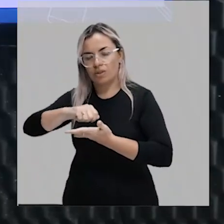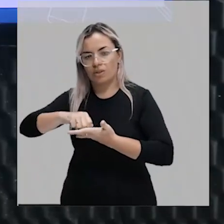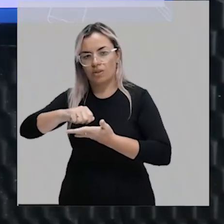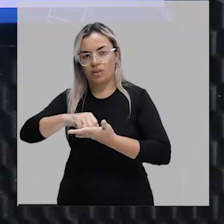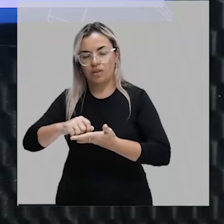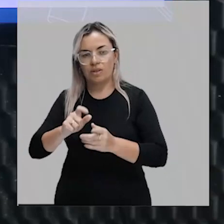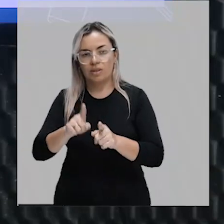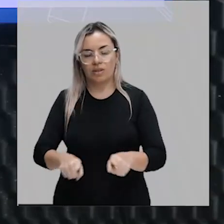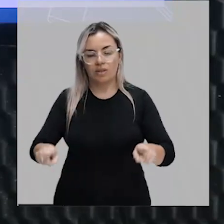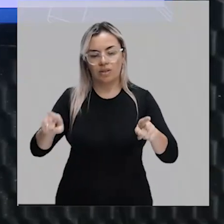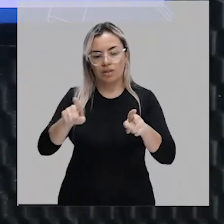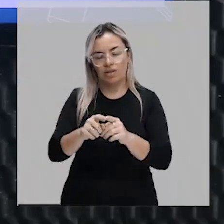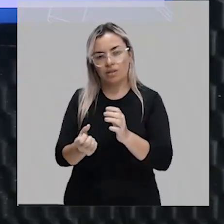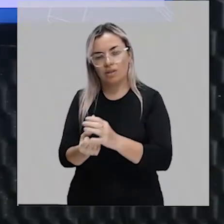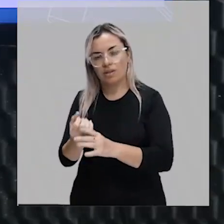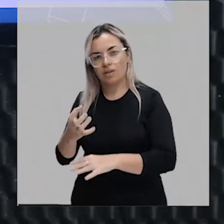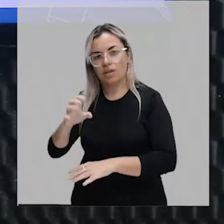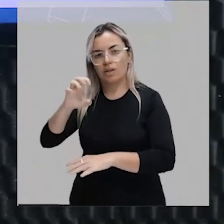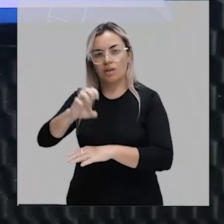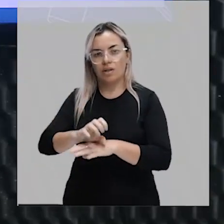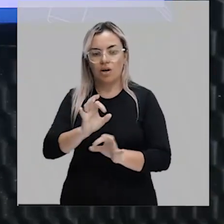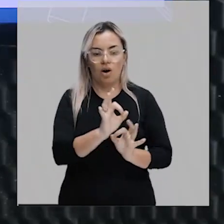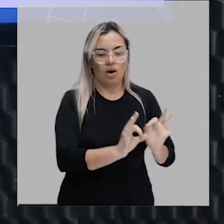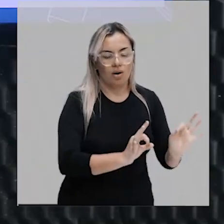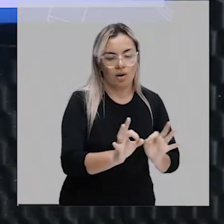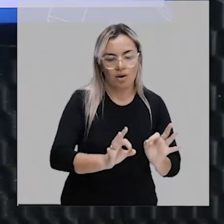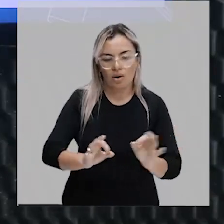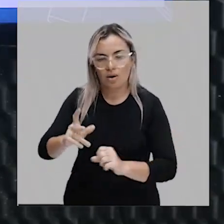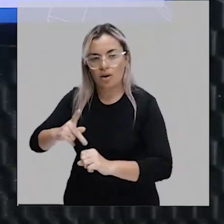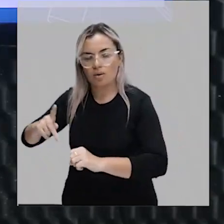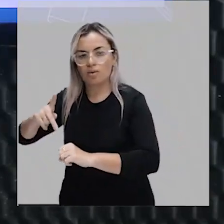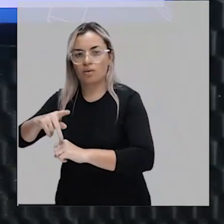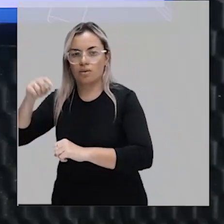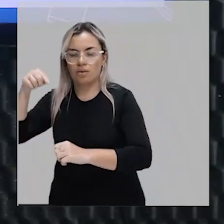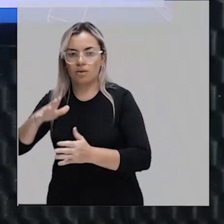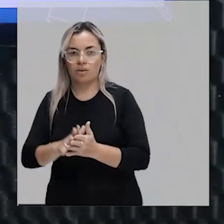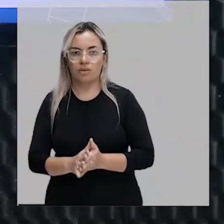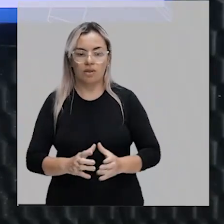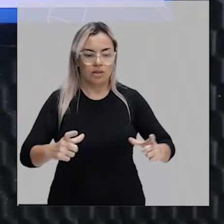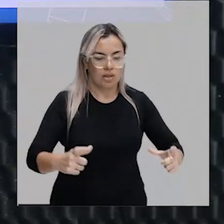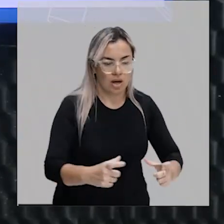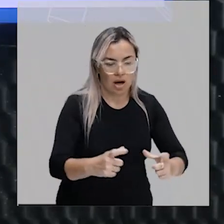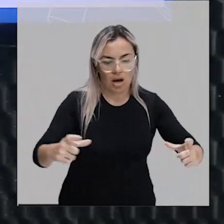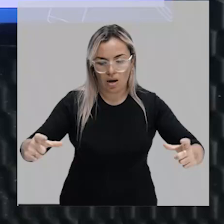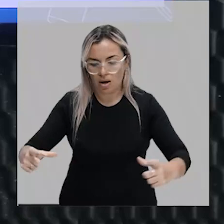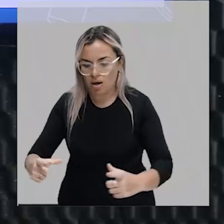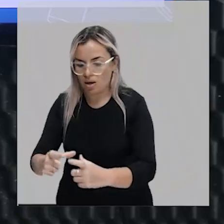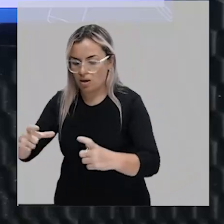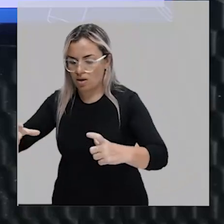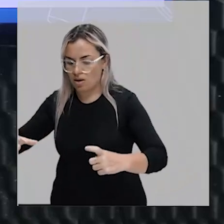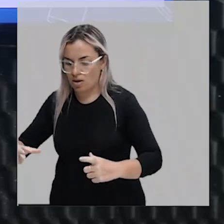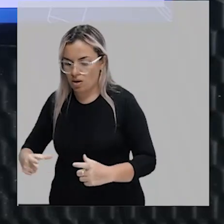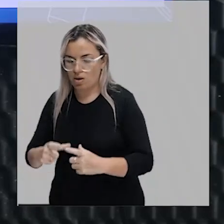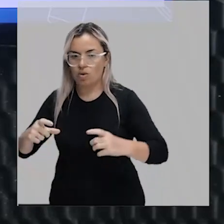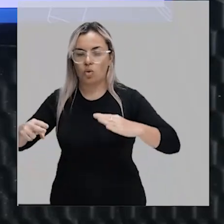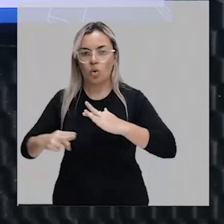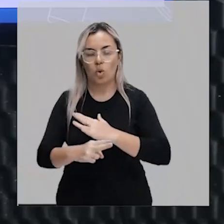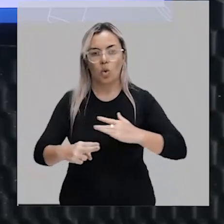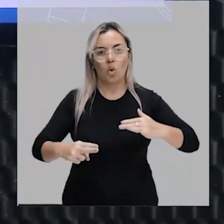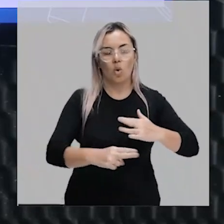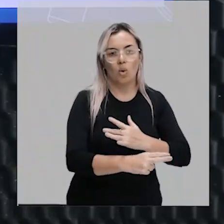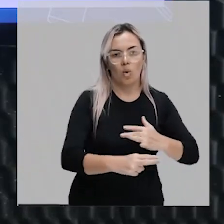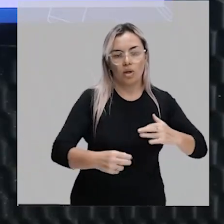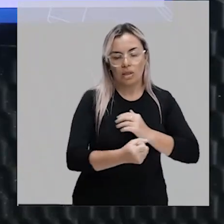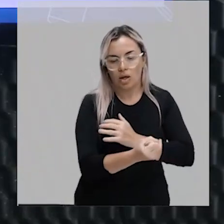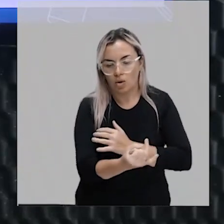Estado, que vai organizar esses aglomerados urbanos demográficos, que